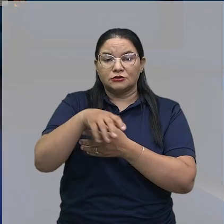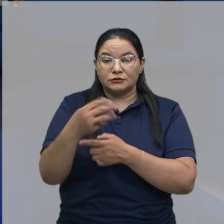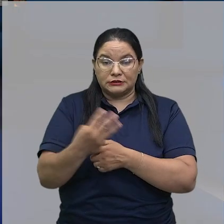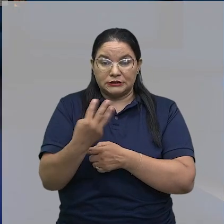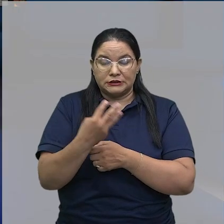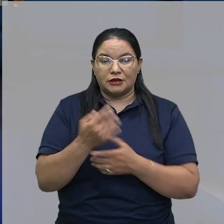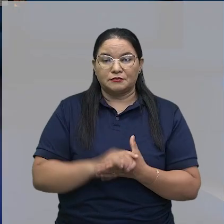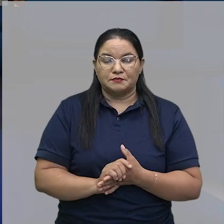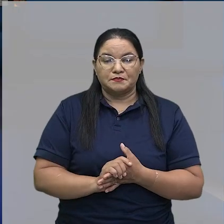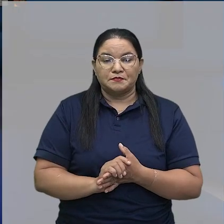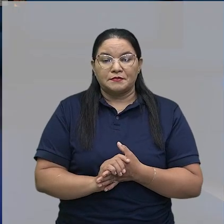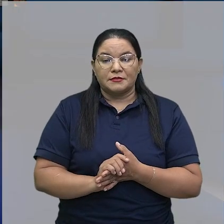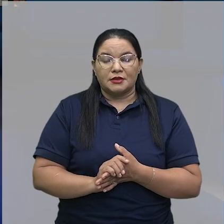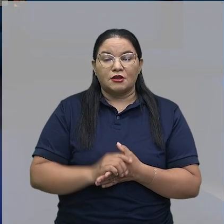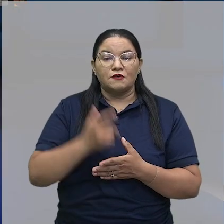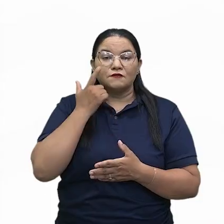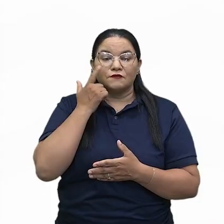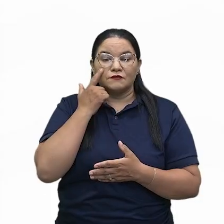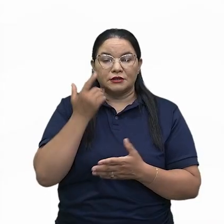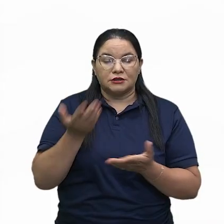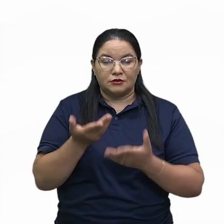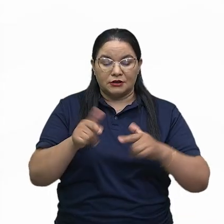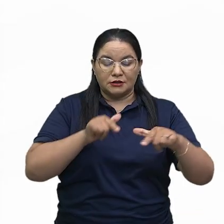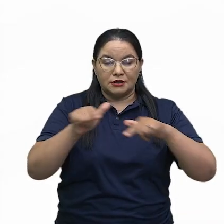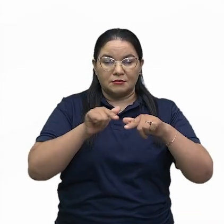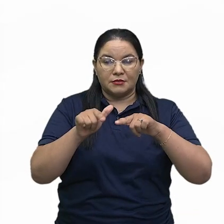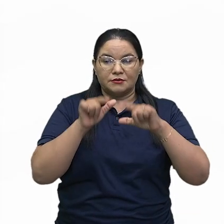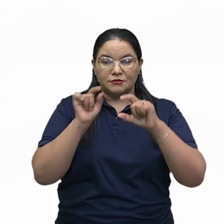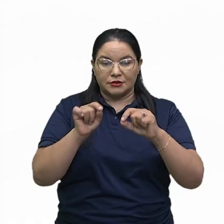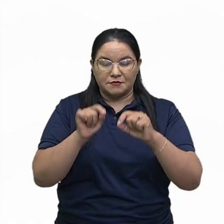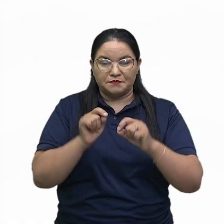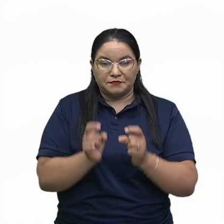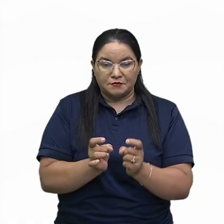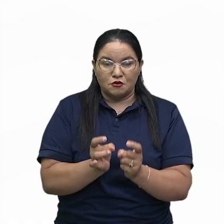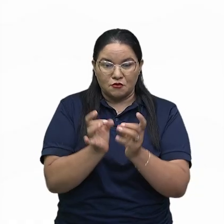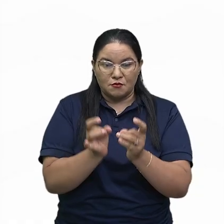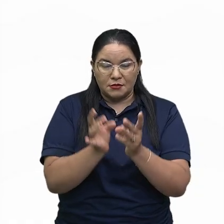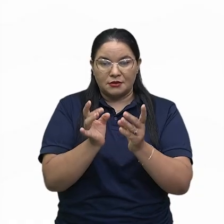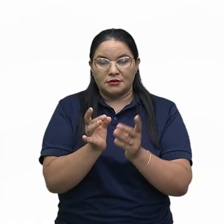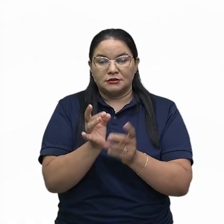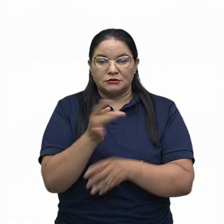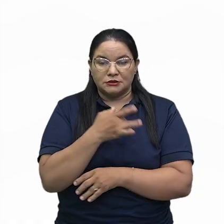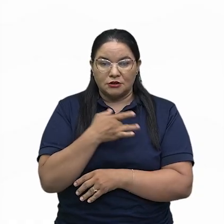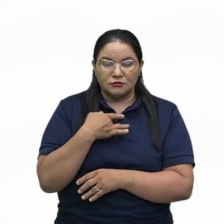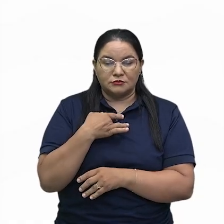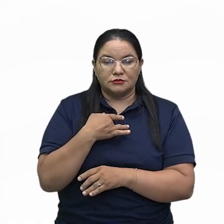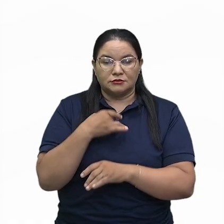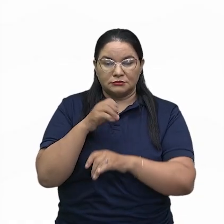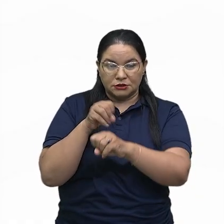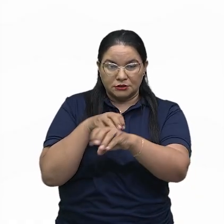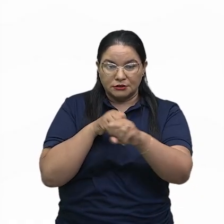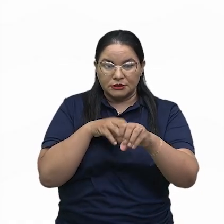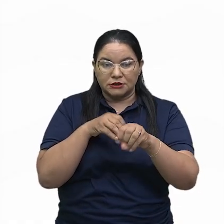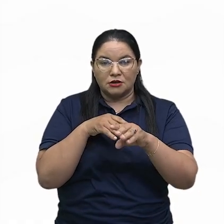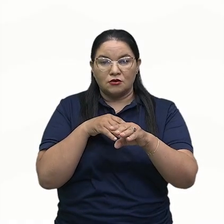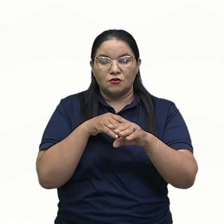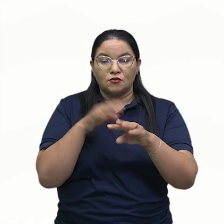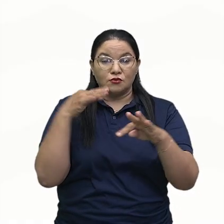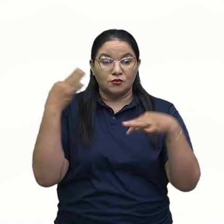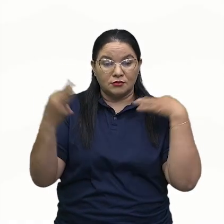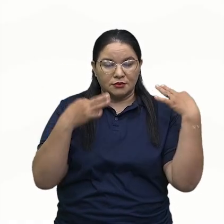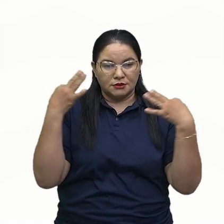setor terciário agora. Acompanhe aqui comigo. O setor terciário, ele envolve as atividades como